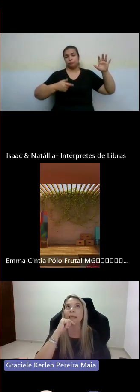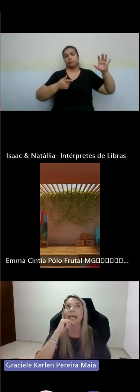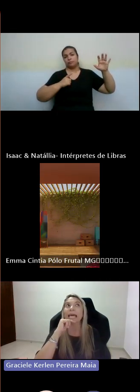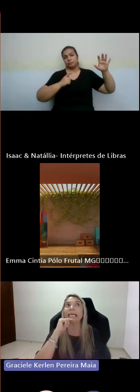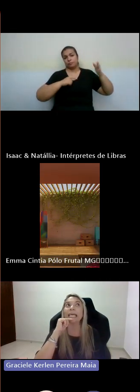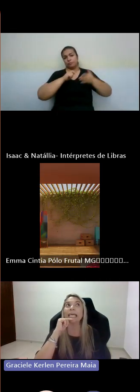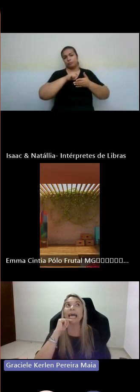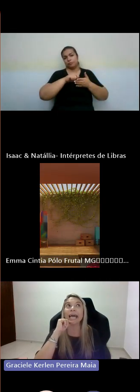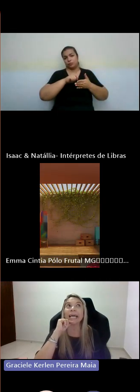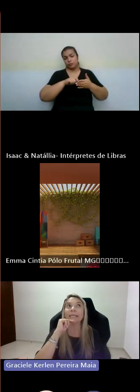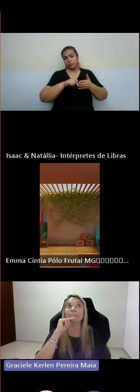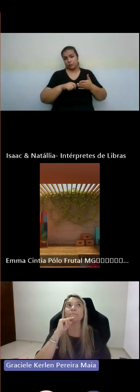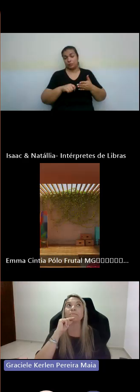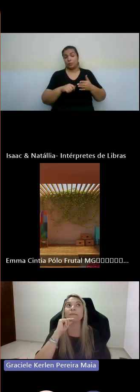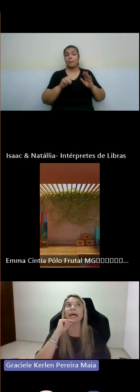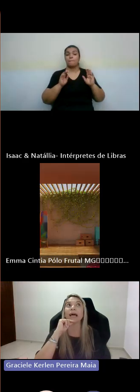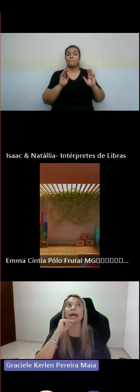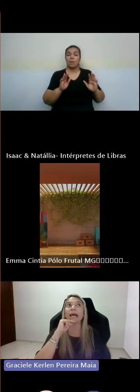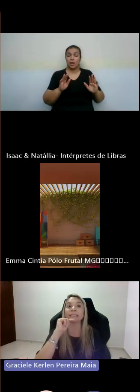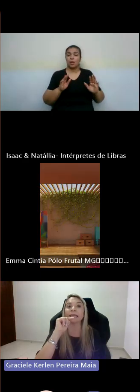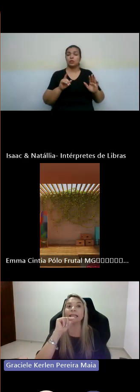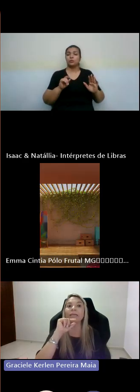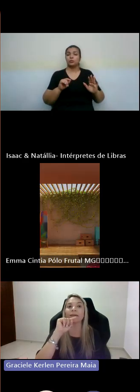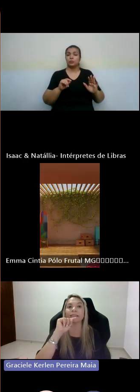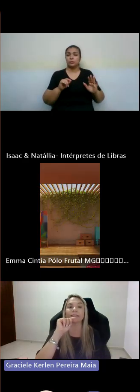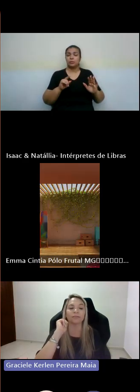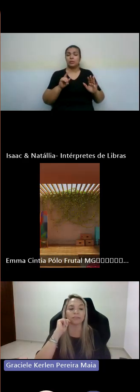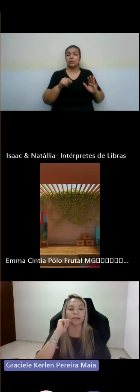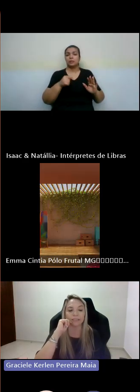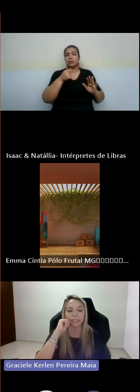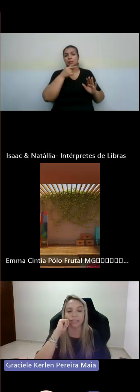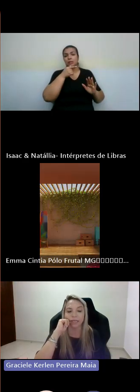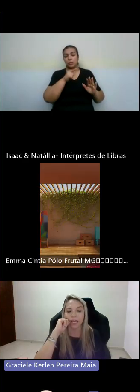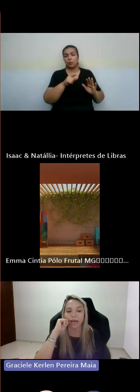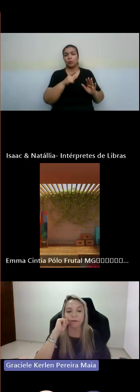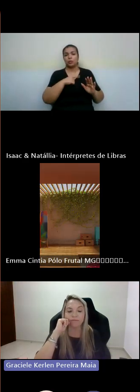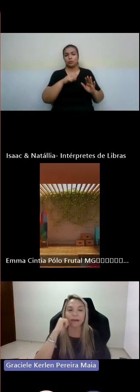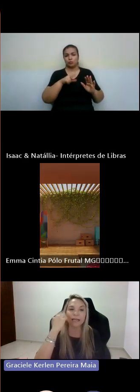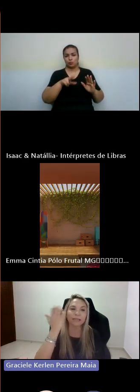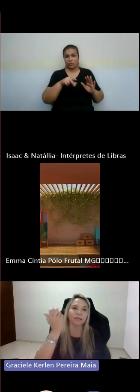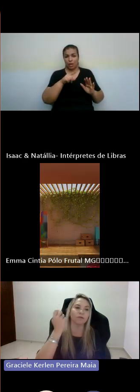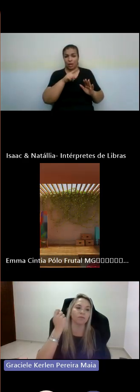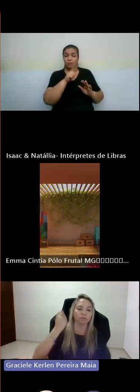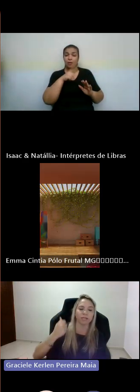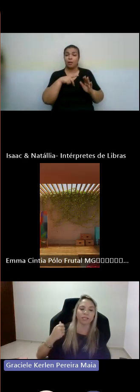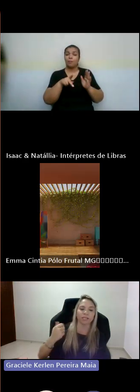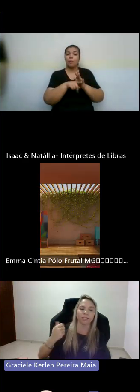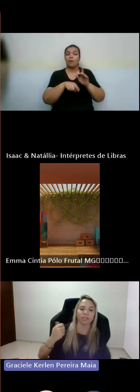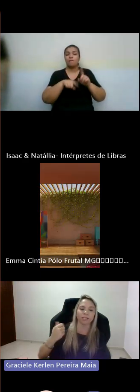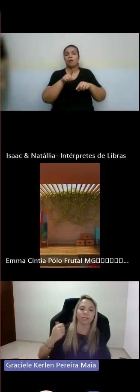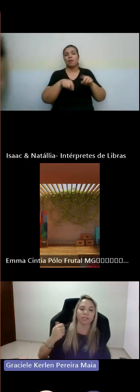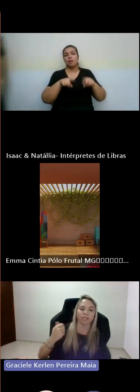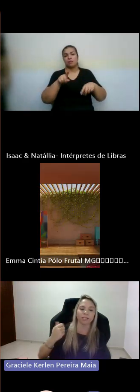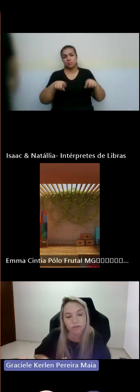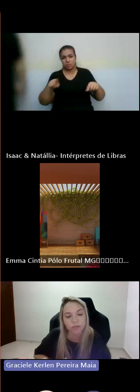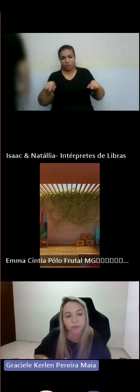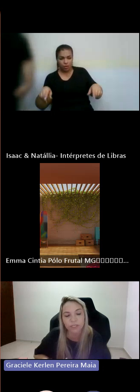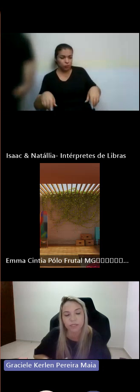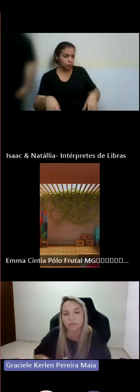Só que essa língua que está sendo usada aí, é uma variação, ou seja,